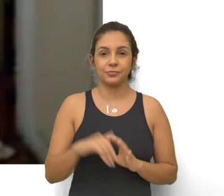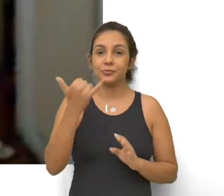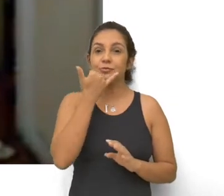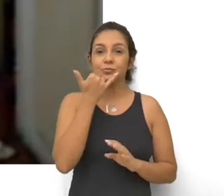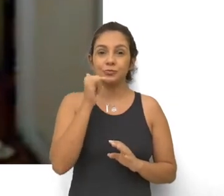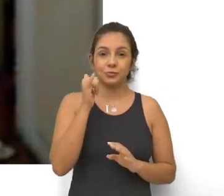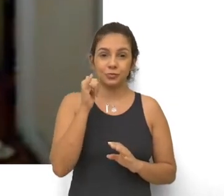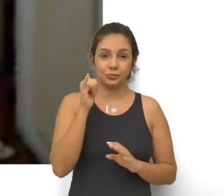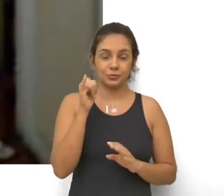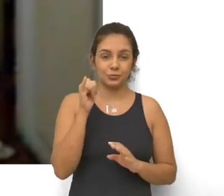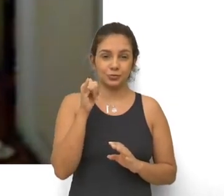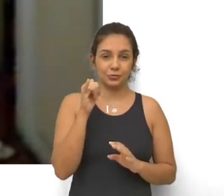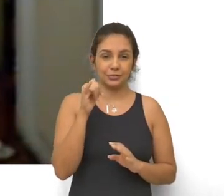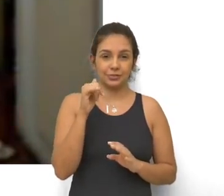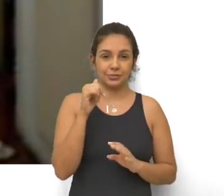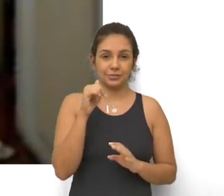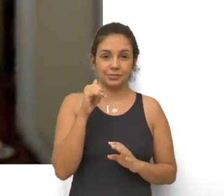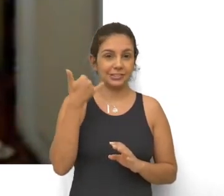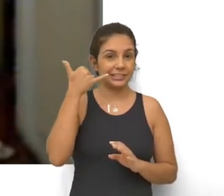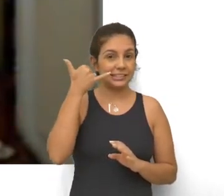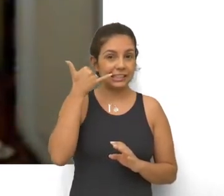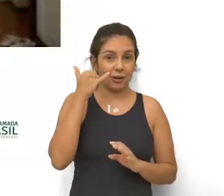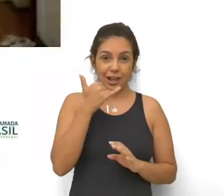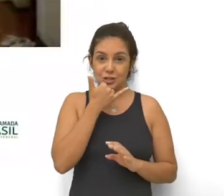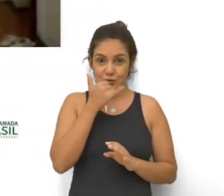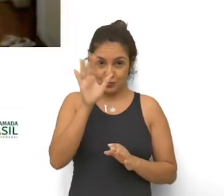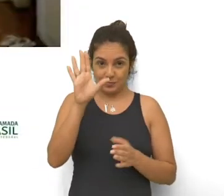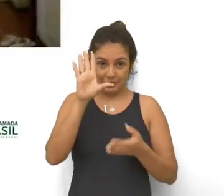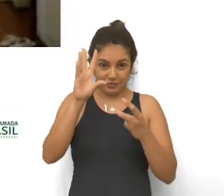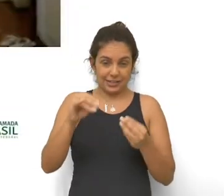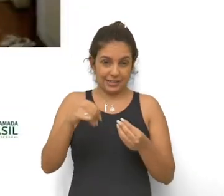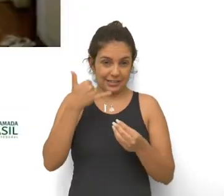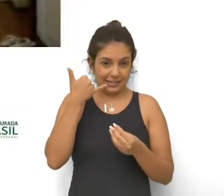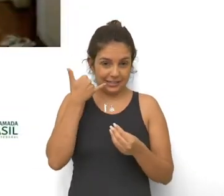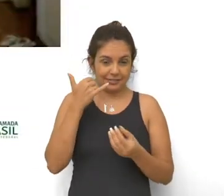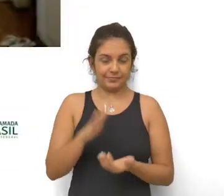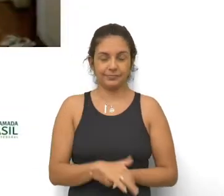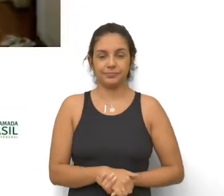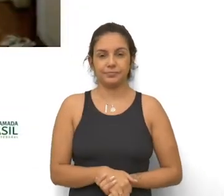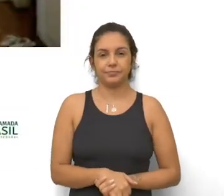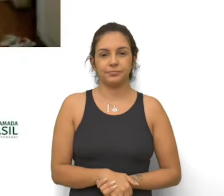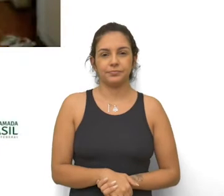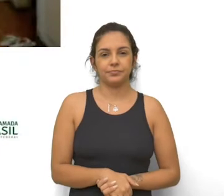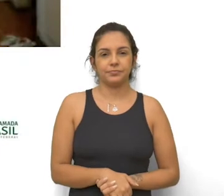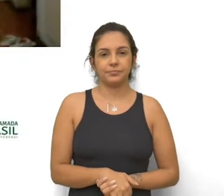de Maria Rita começa a tocar. Eu vou ter que dizer que eu não sei quem é.